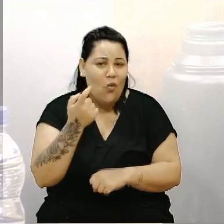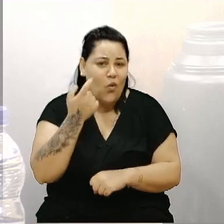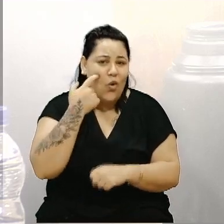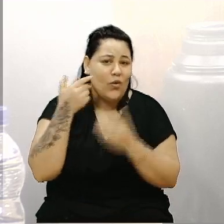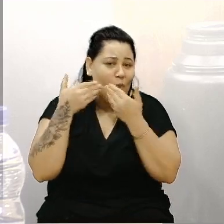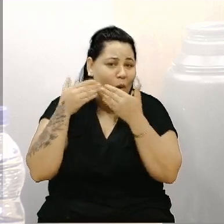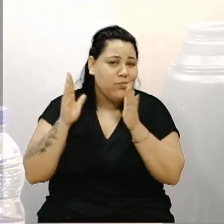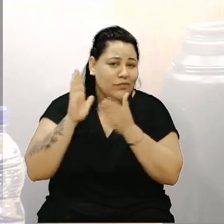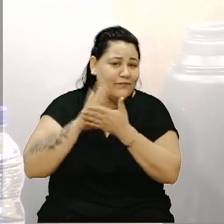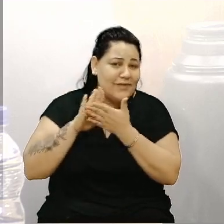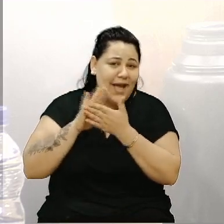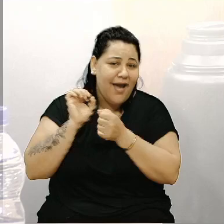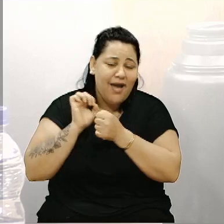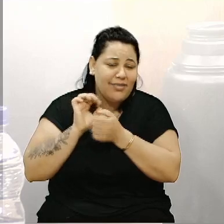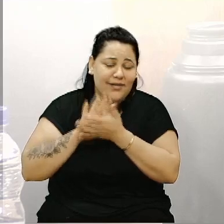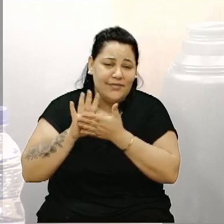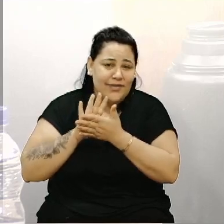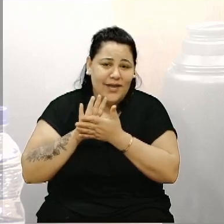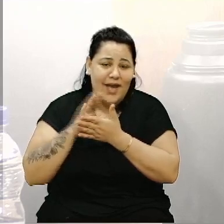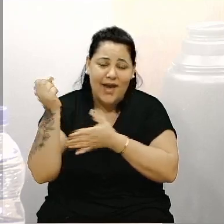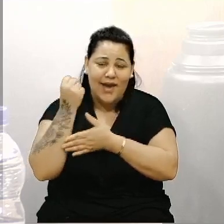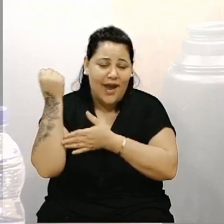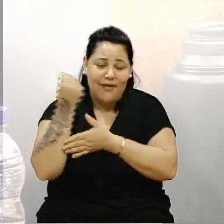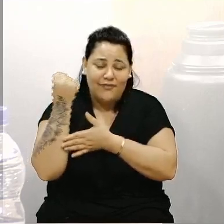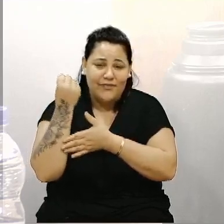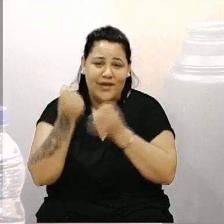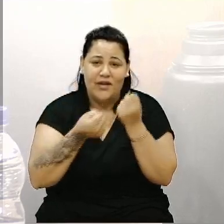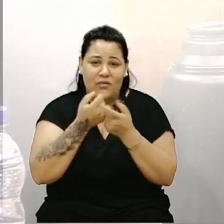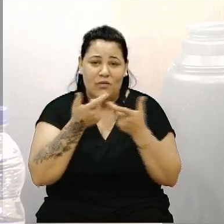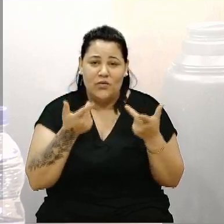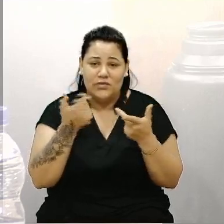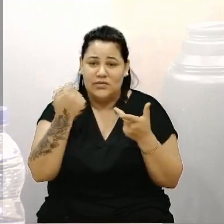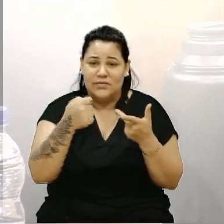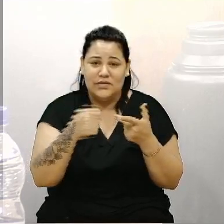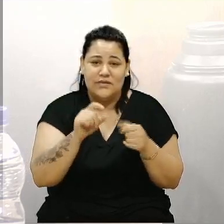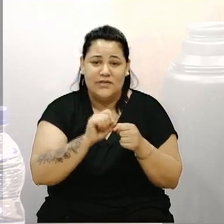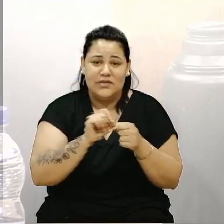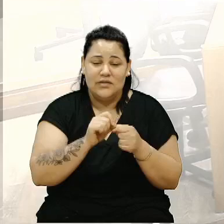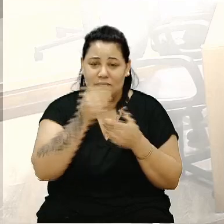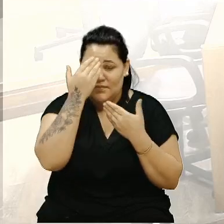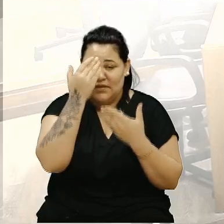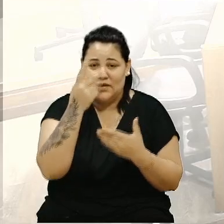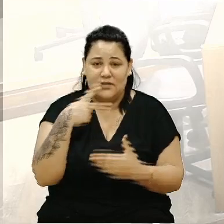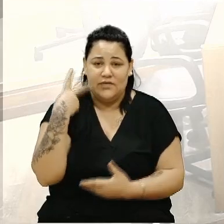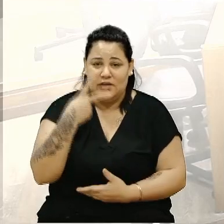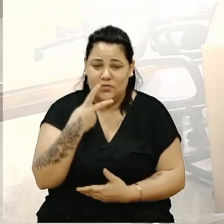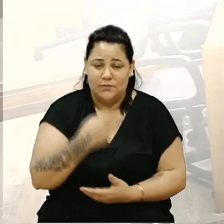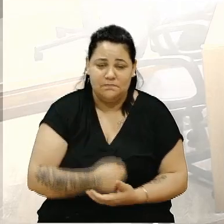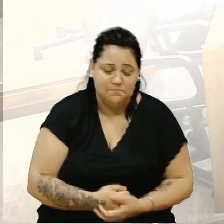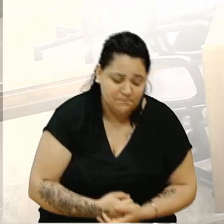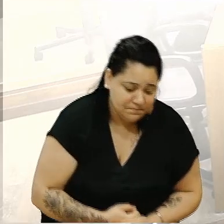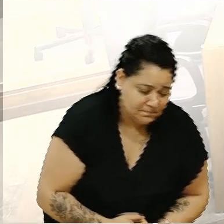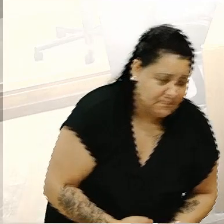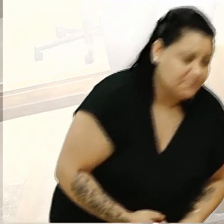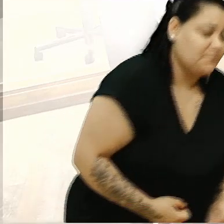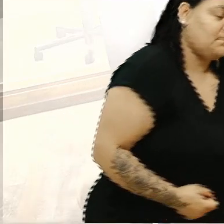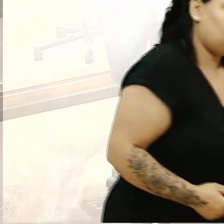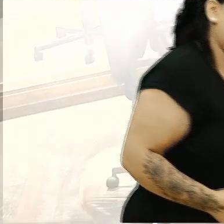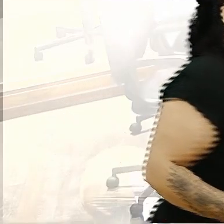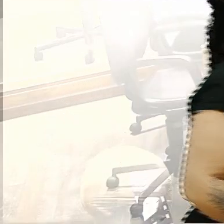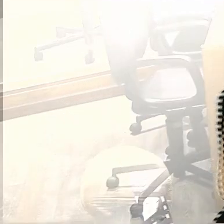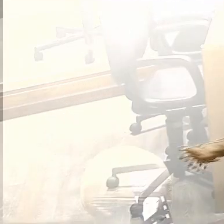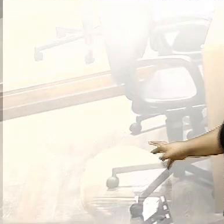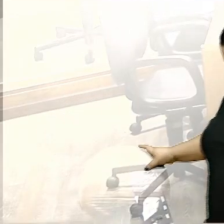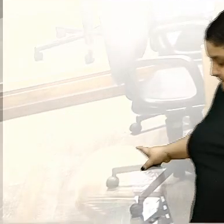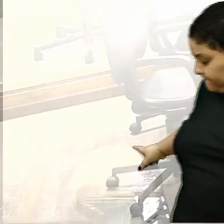muito grave e que alguma coisa precisa ser feita. Obrigado, vereador. Bom, eu trago 3 casos emblemáticos